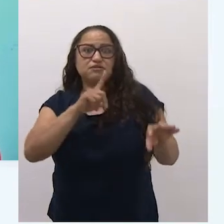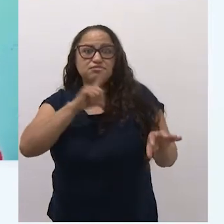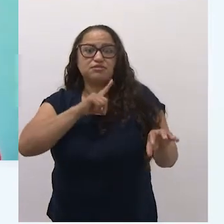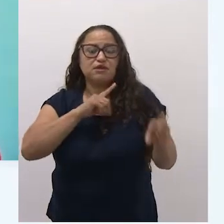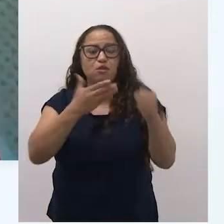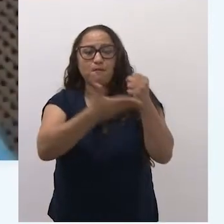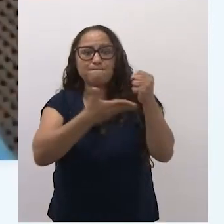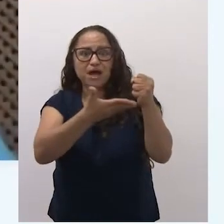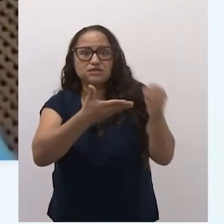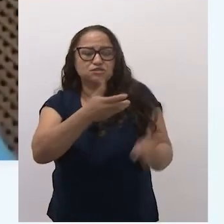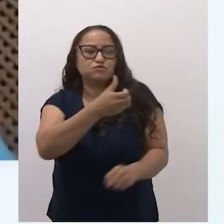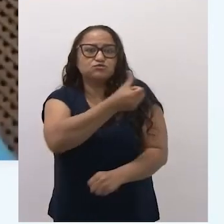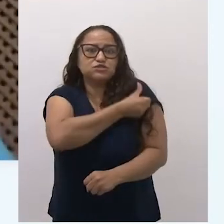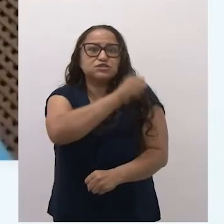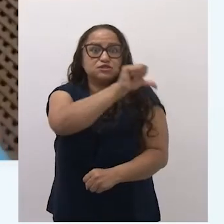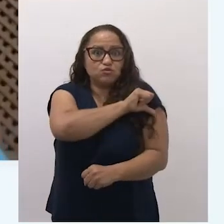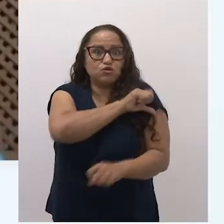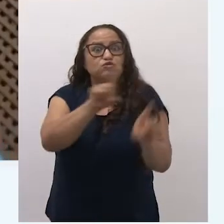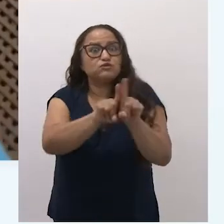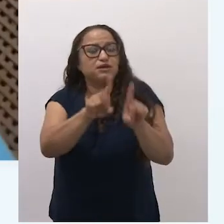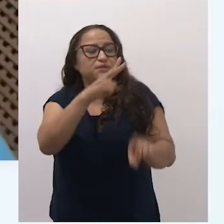ensino médio?